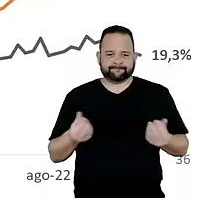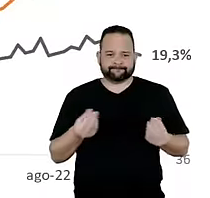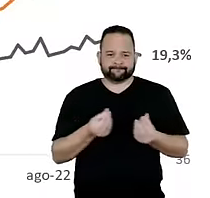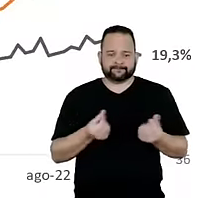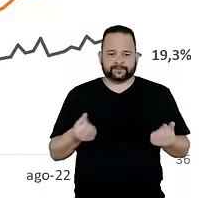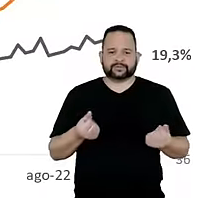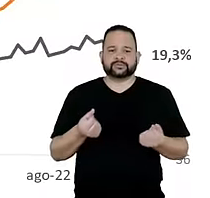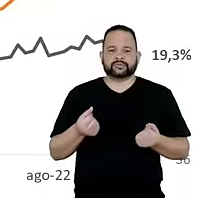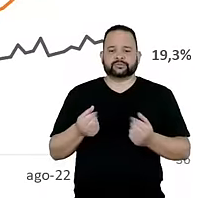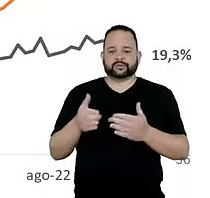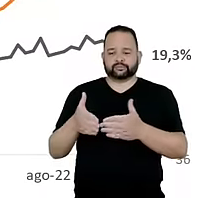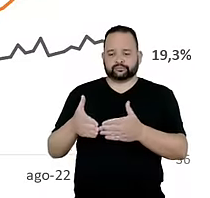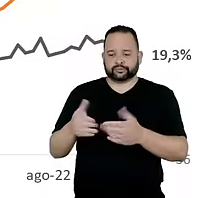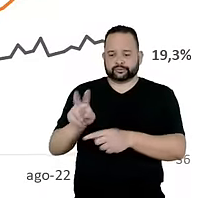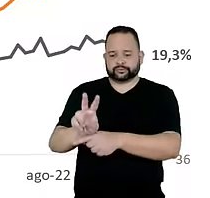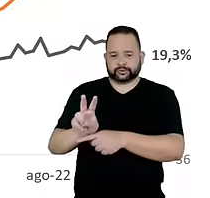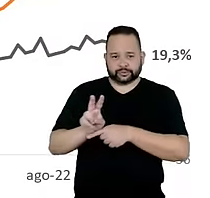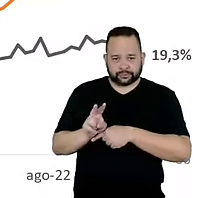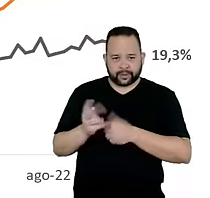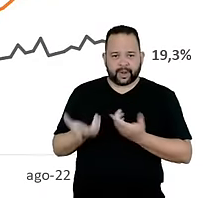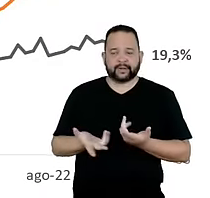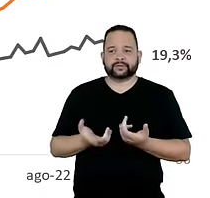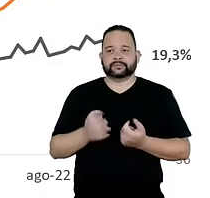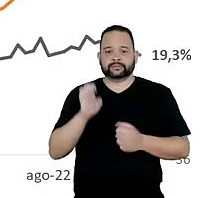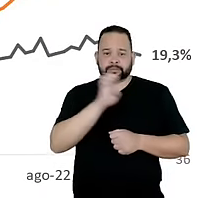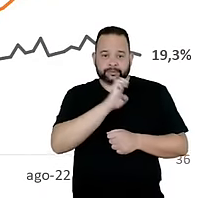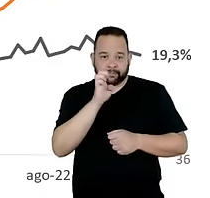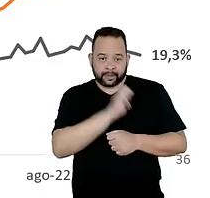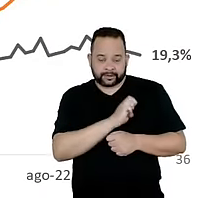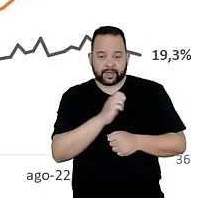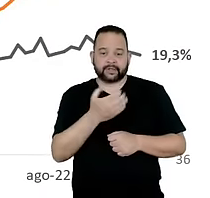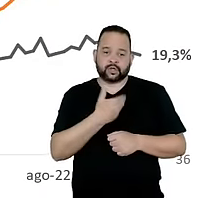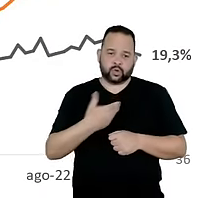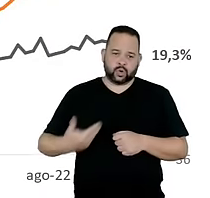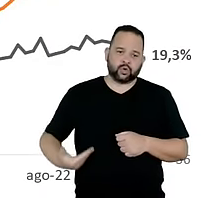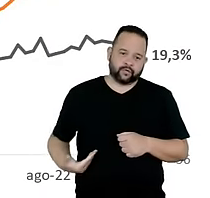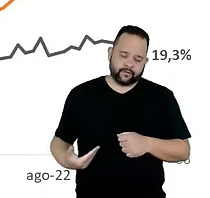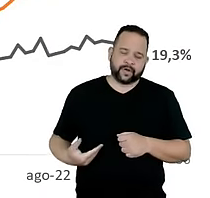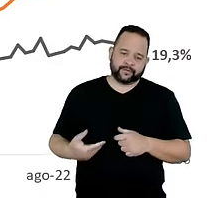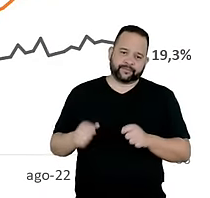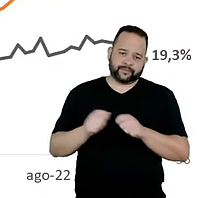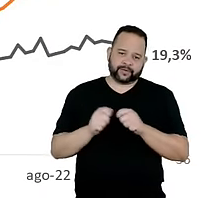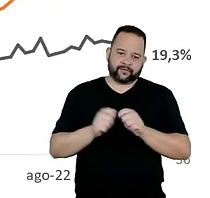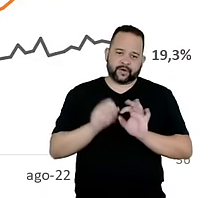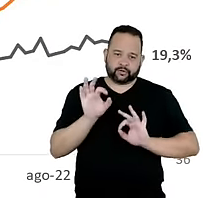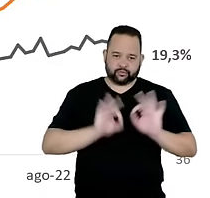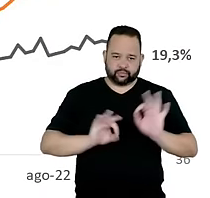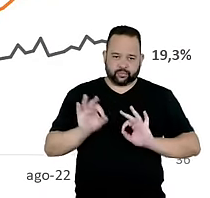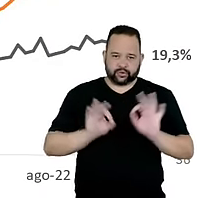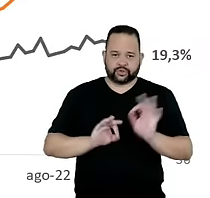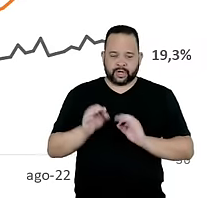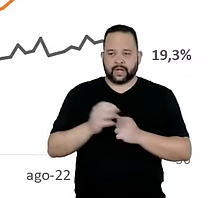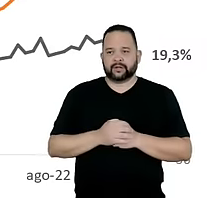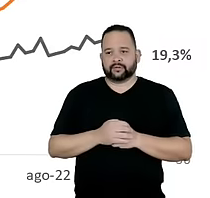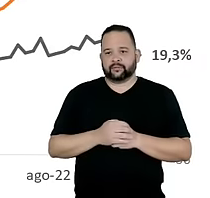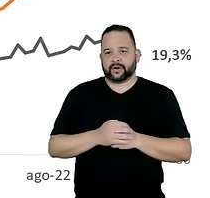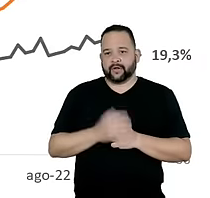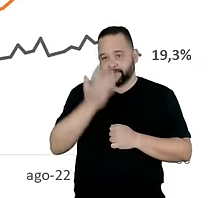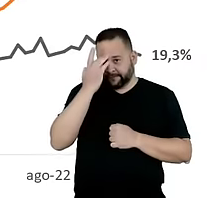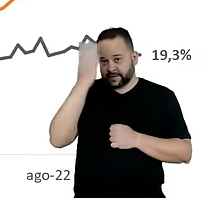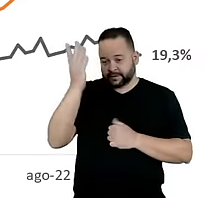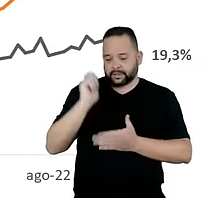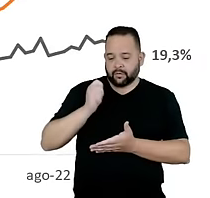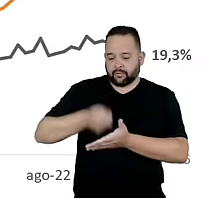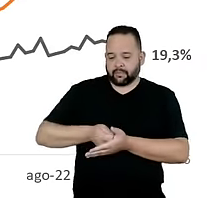mais emergenciais onde a gente tem E aí o governo fez o Desenrola tá aqui o o Marcos Tem trabalhado nisso um programa muito bom né que a gente vê que